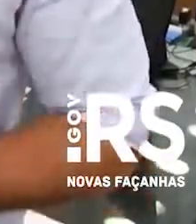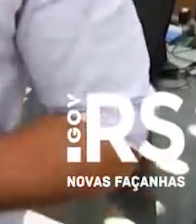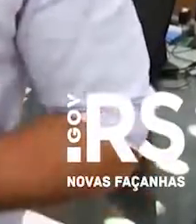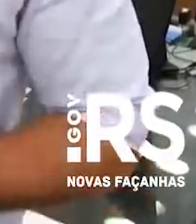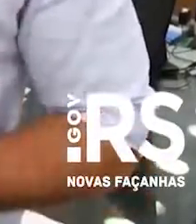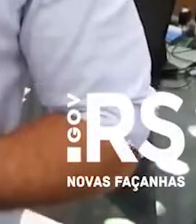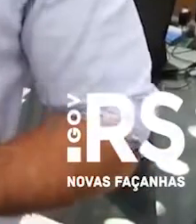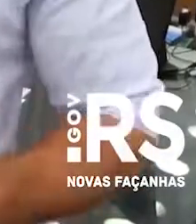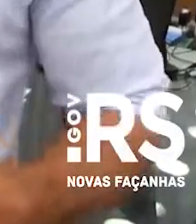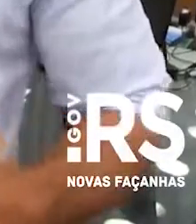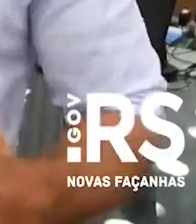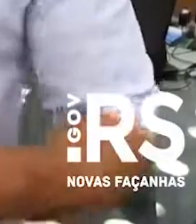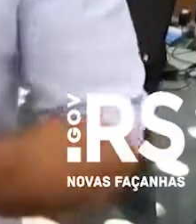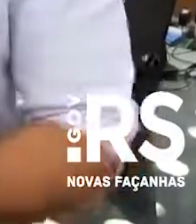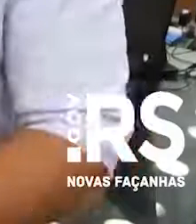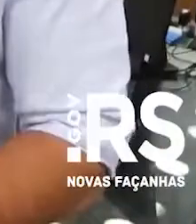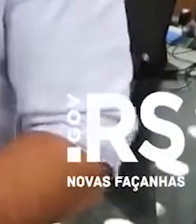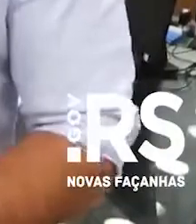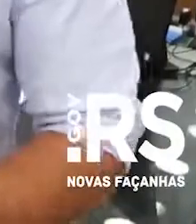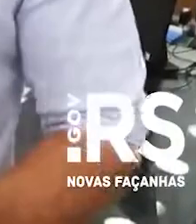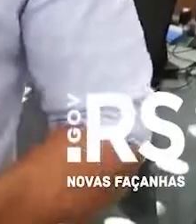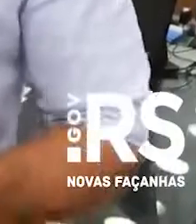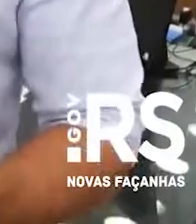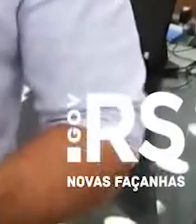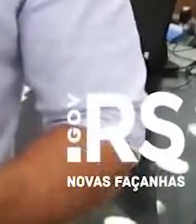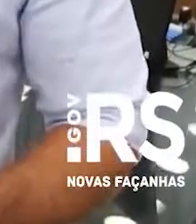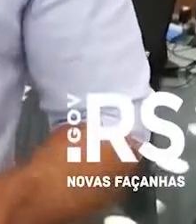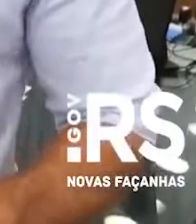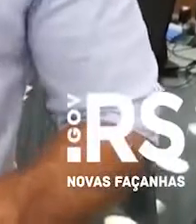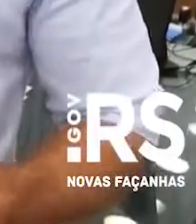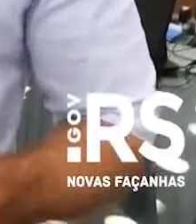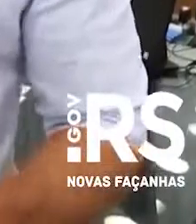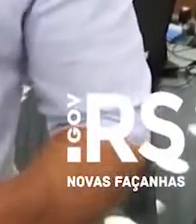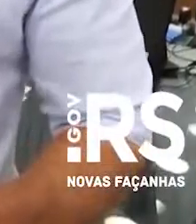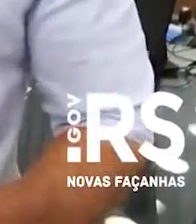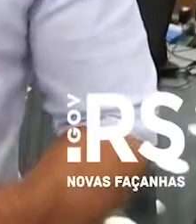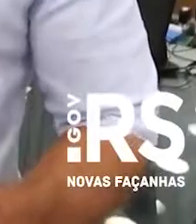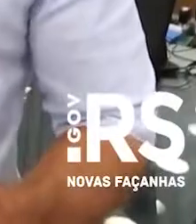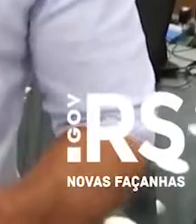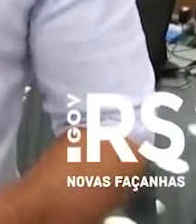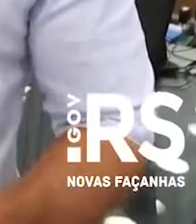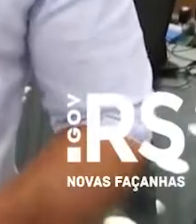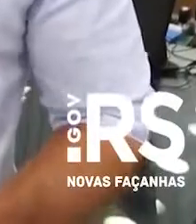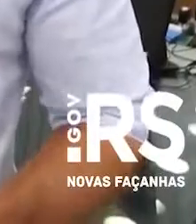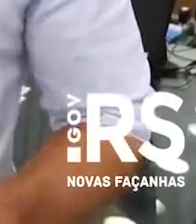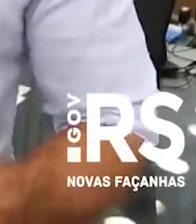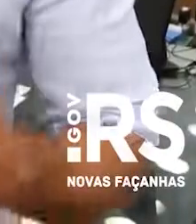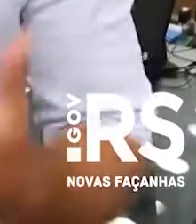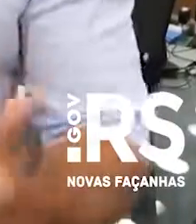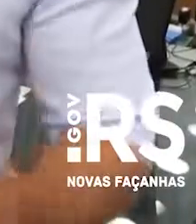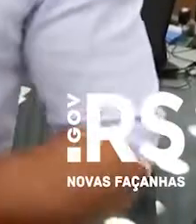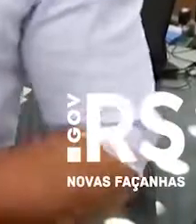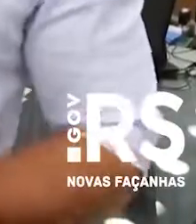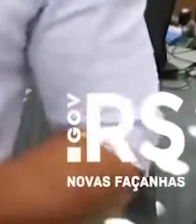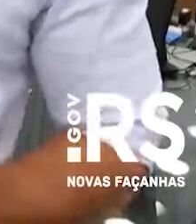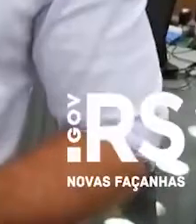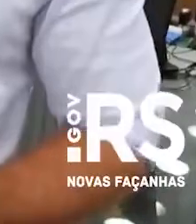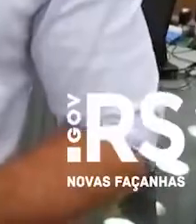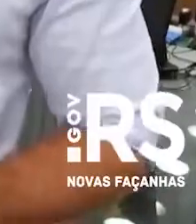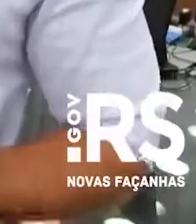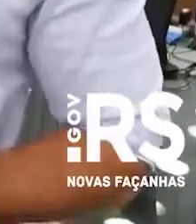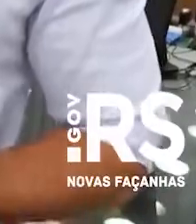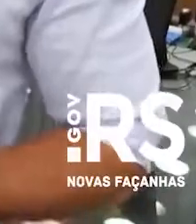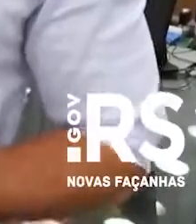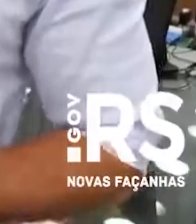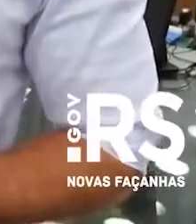ali no nosso site, que a pessoa vai fazer a sua reclamação, a sua denúncia, e ali também pode colar documentos, fotos e, nesse